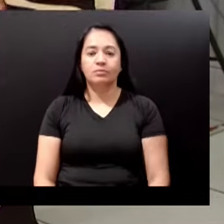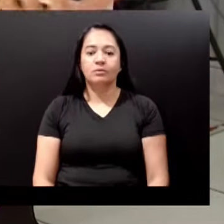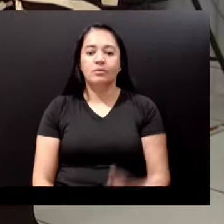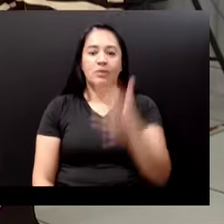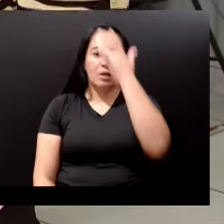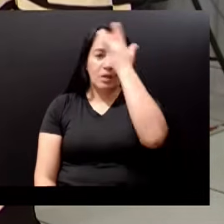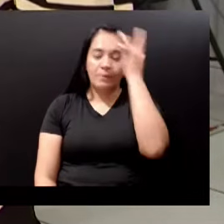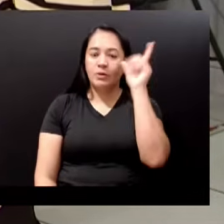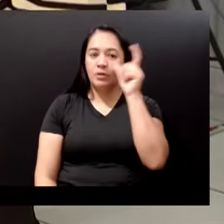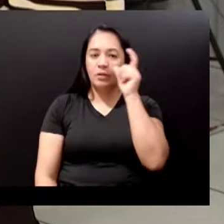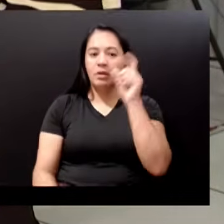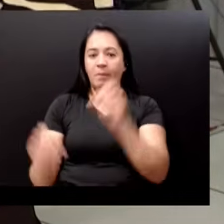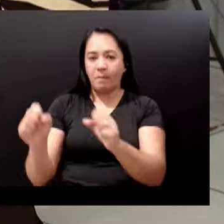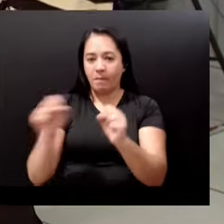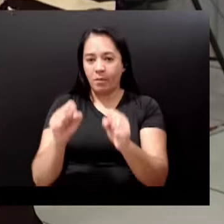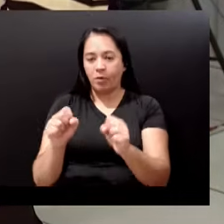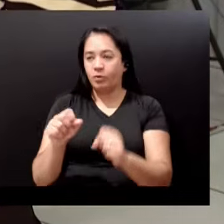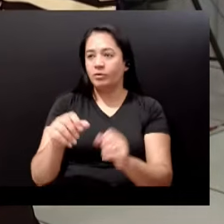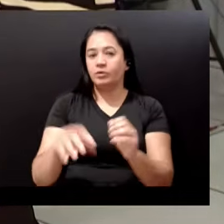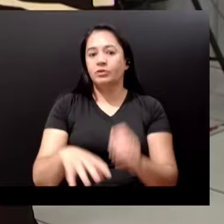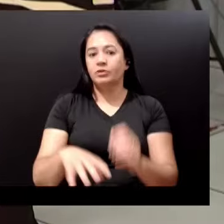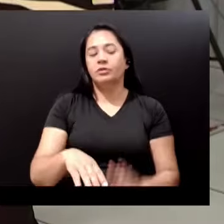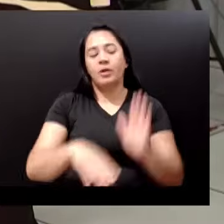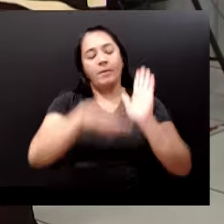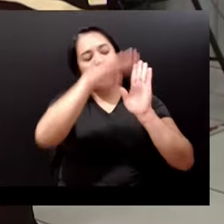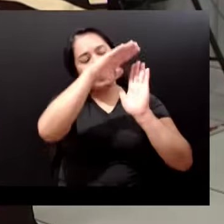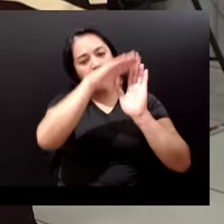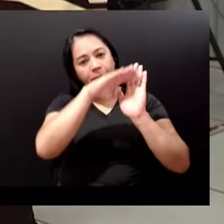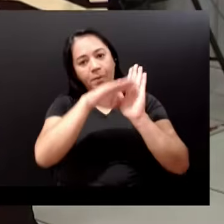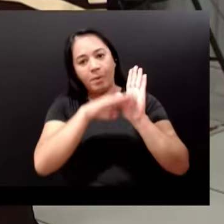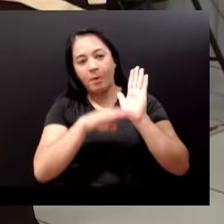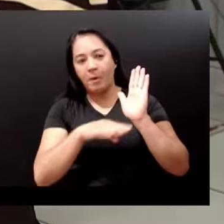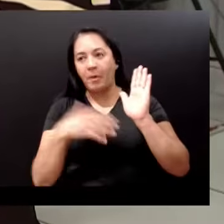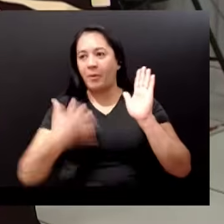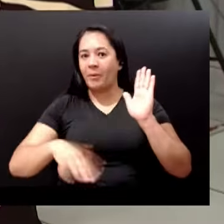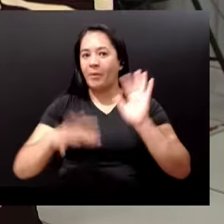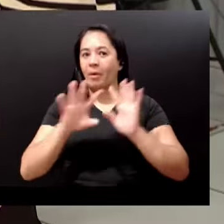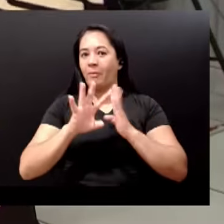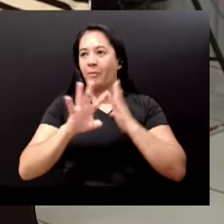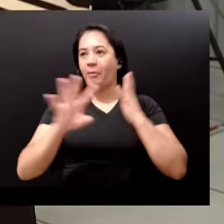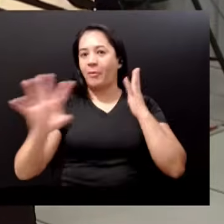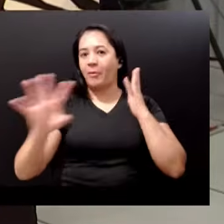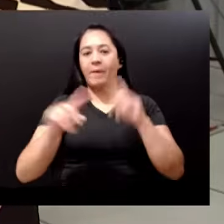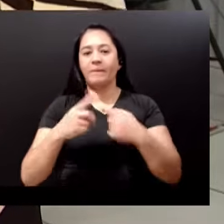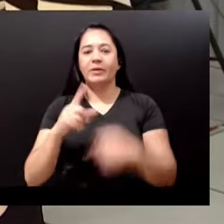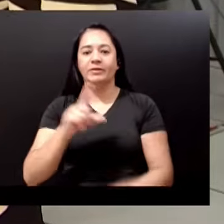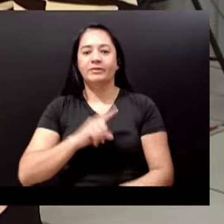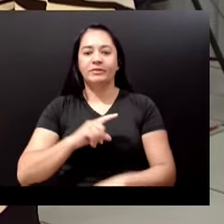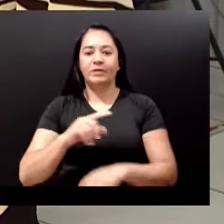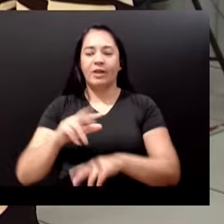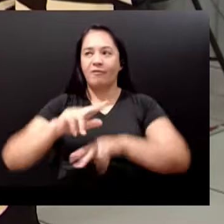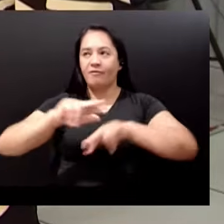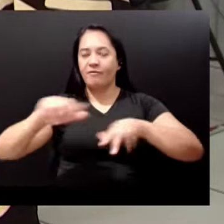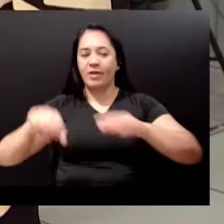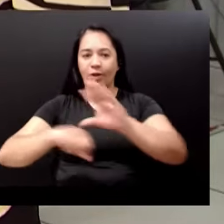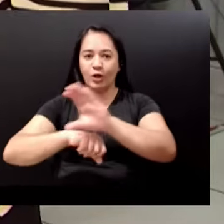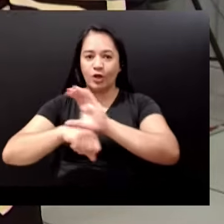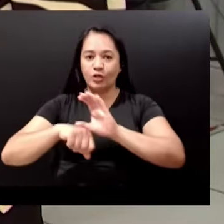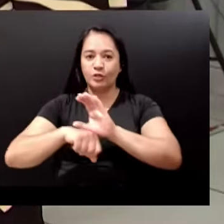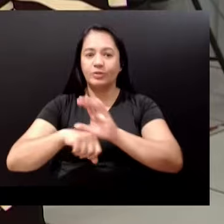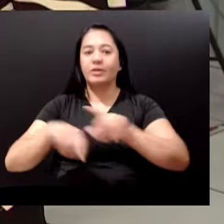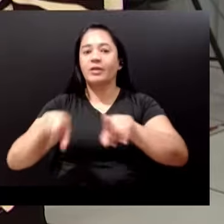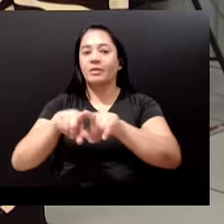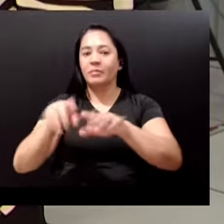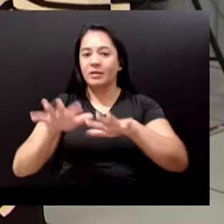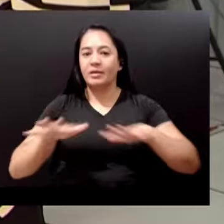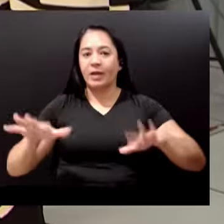lá na lista, que a lista da Qualifica Max é grande, mas tem vários cursos em várias áreas, inclusive na área de